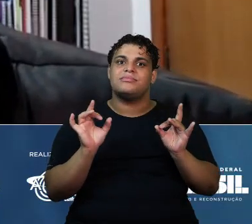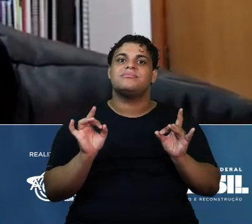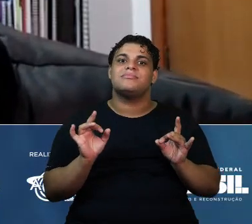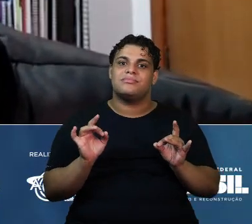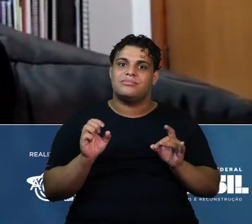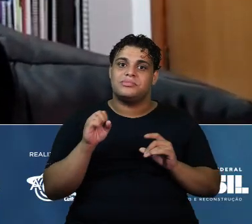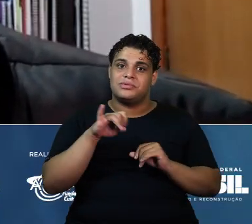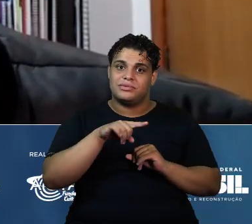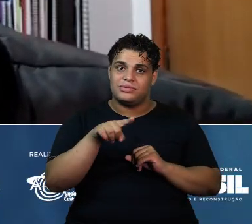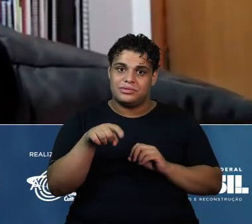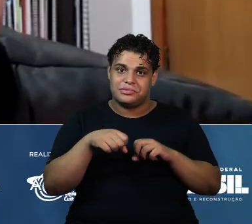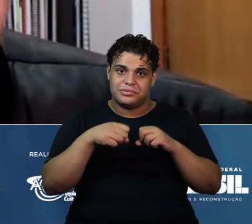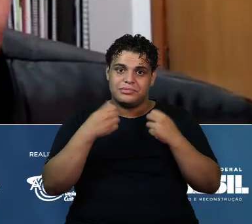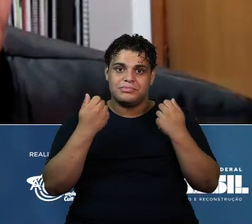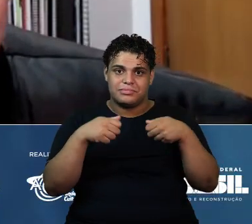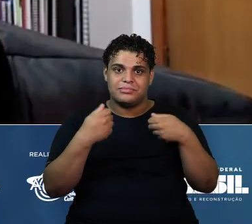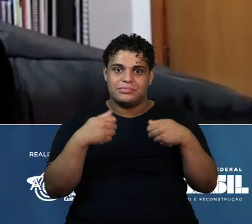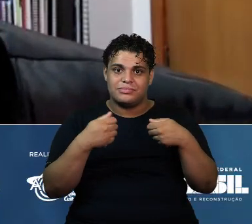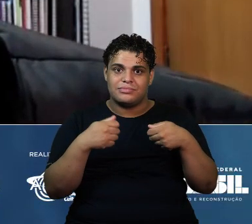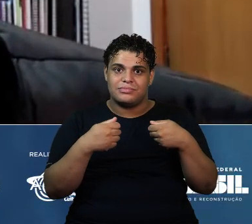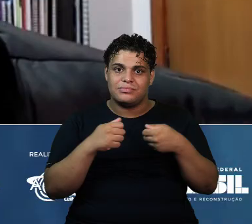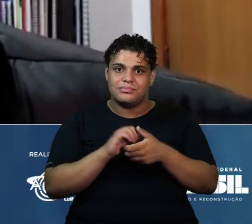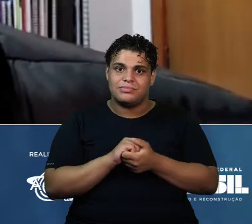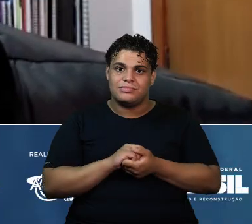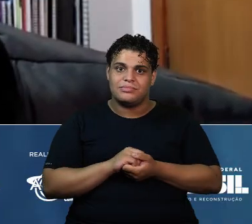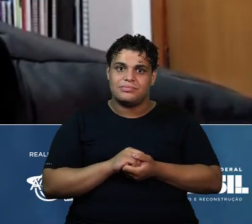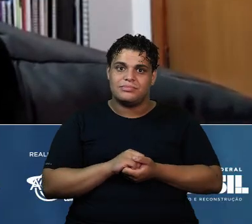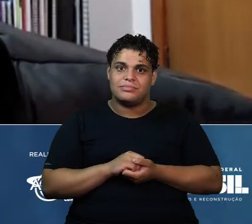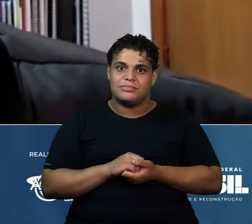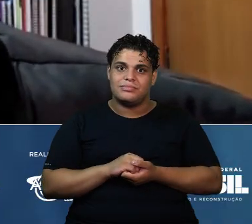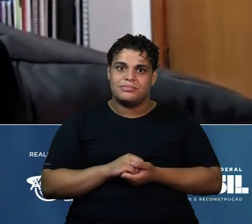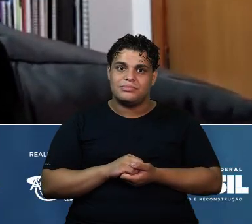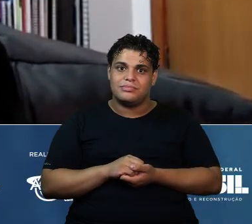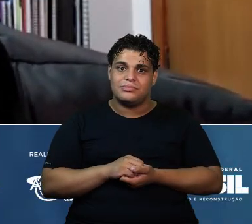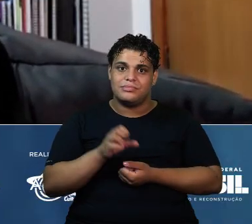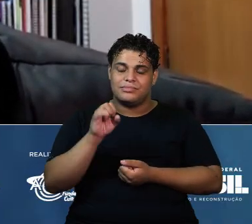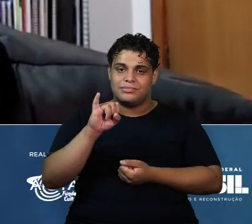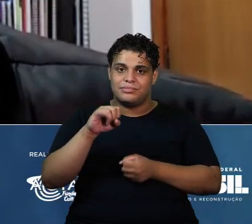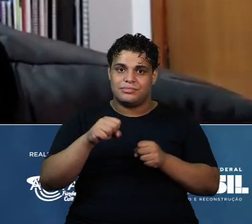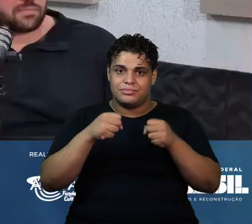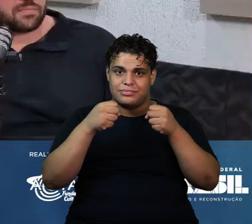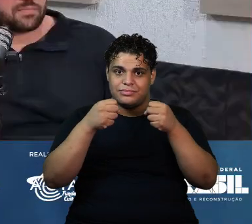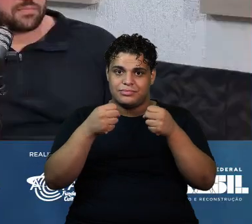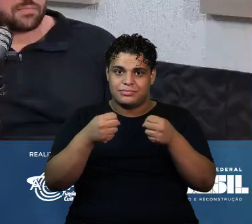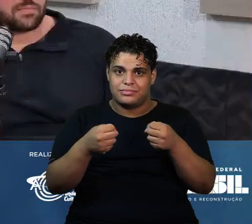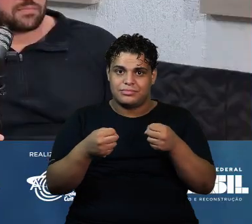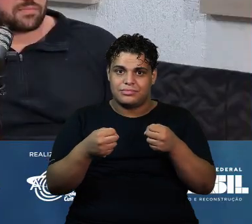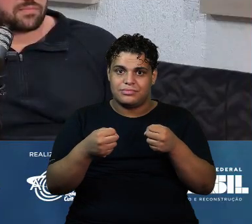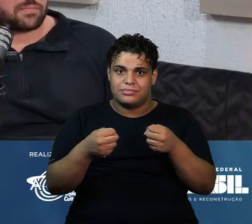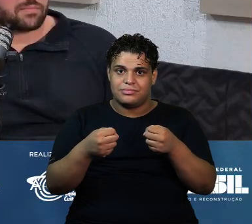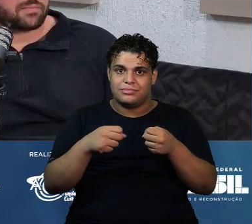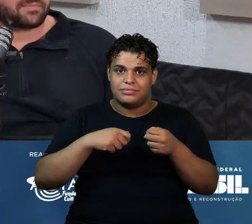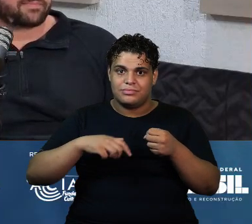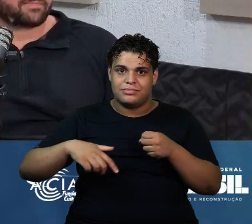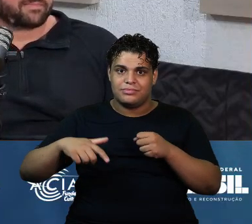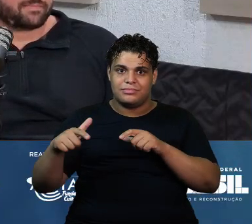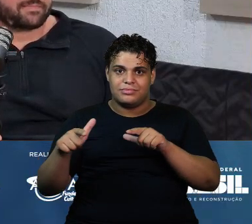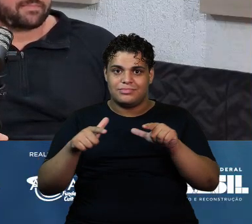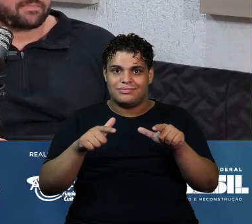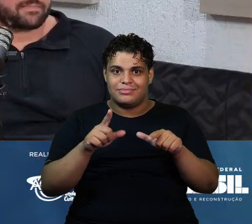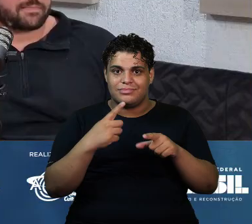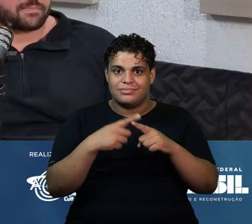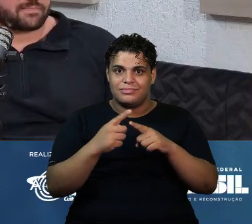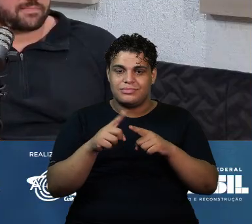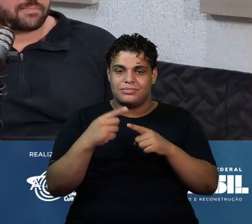vocês precisarem, se precisarem da gente e se puderem dar esse espaço, porque no fundo a gente também agradece